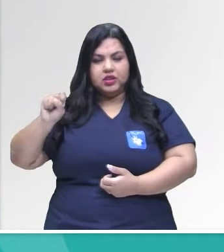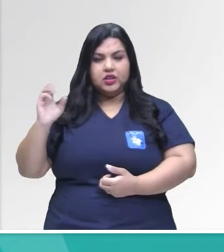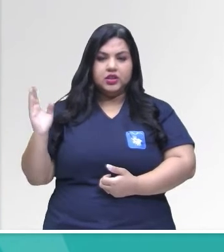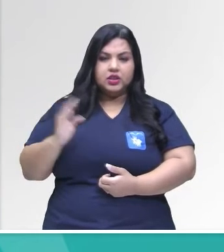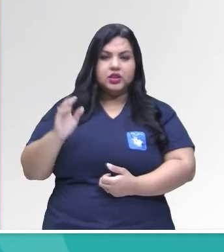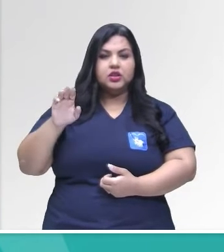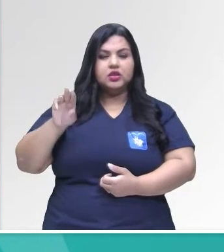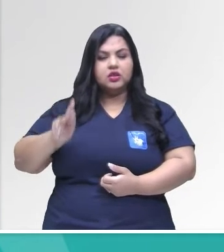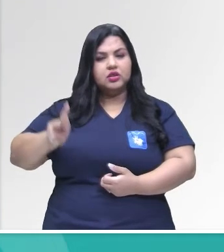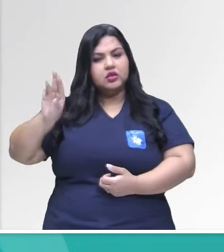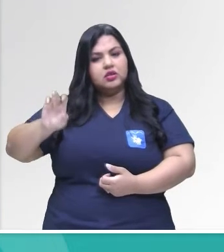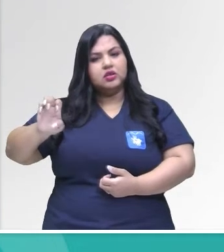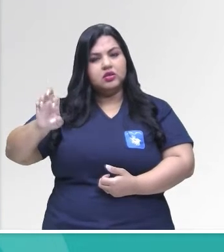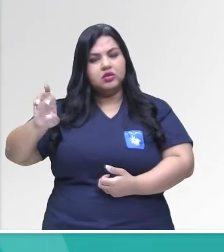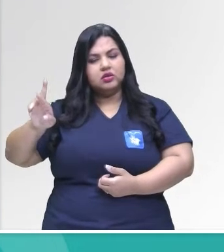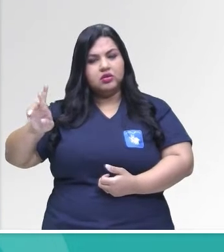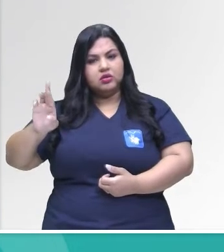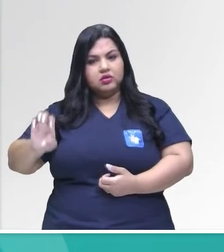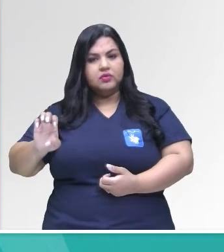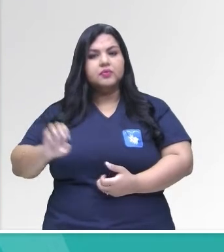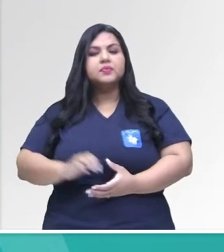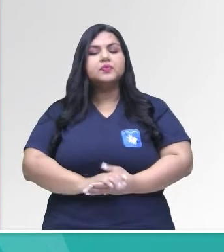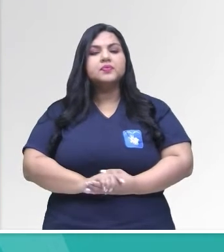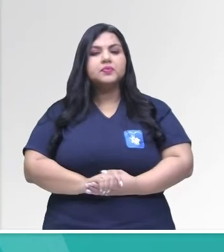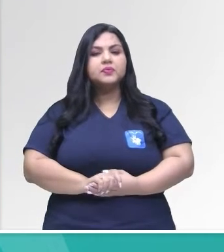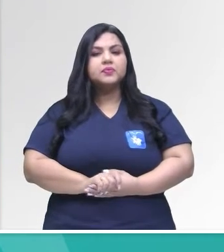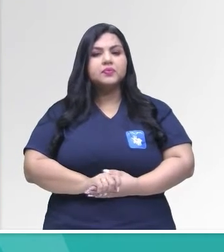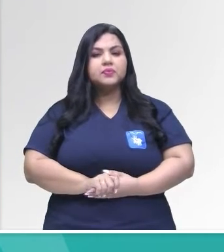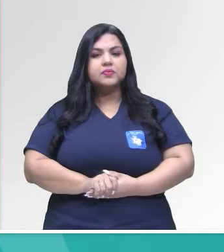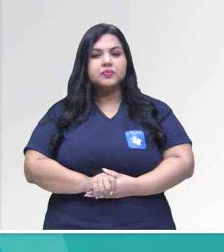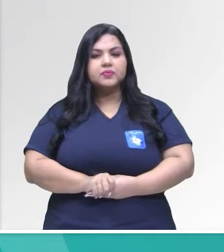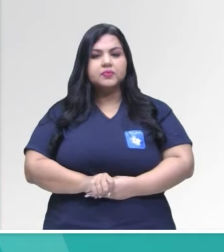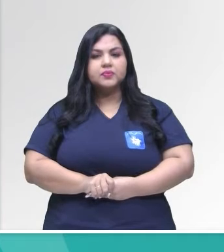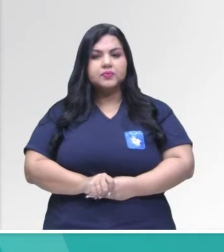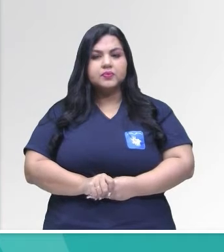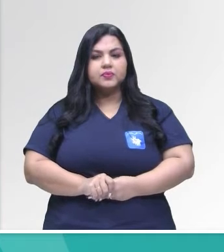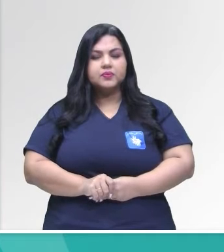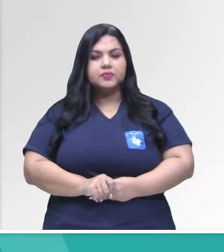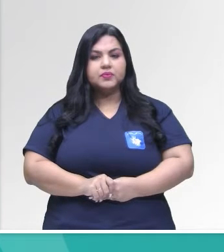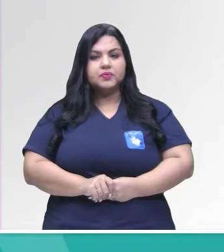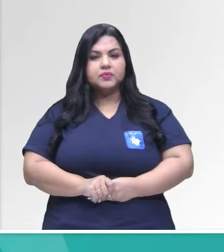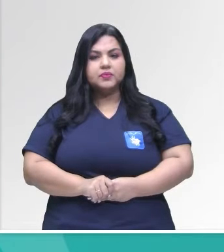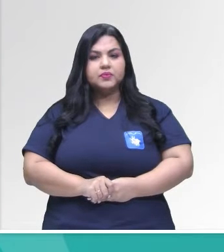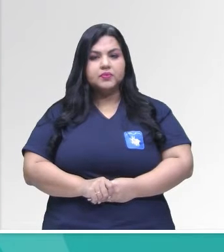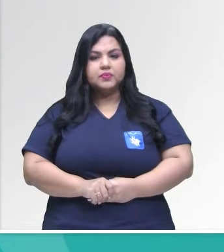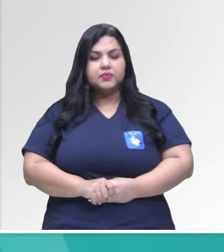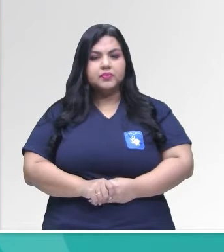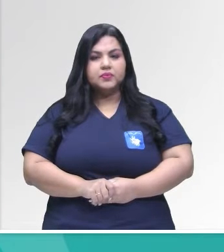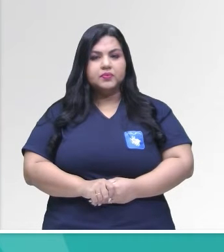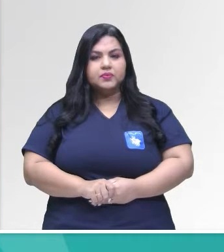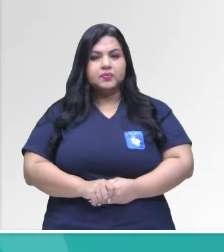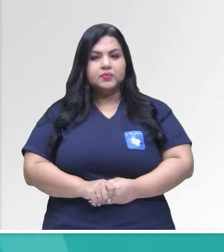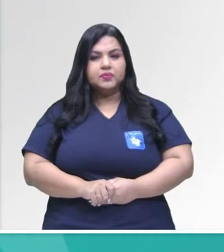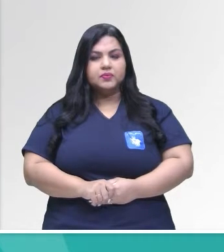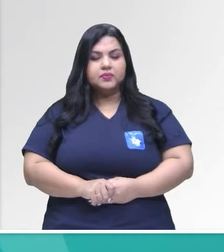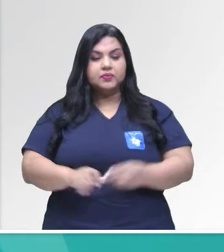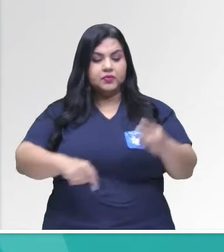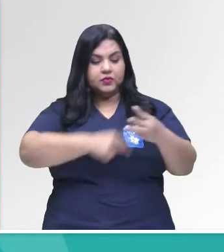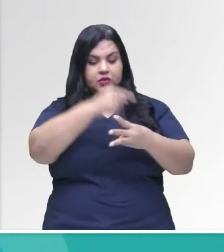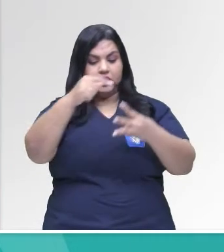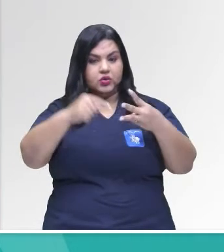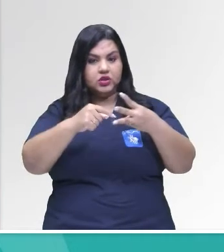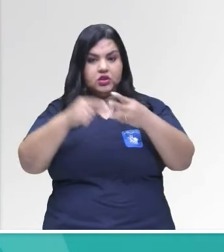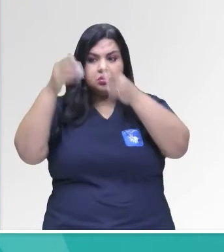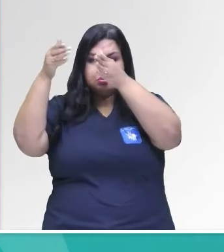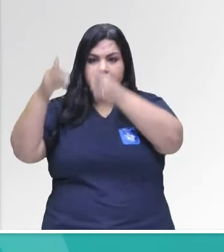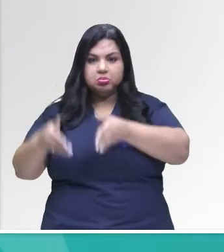para vocês. O particípio, que é uma terceira coluna na lista de verbos, é esse que eu vou